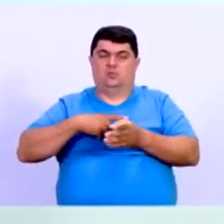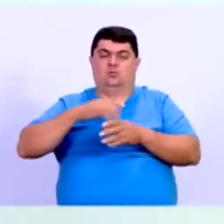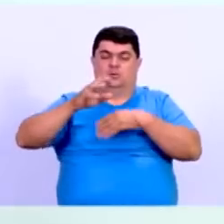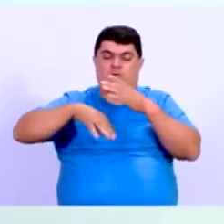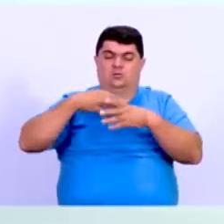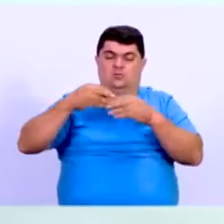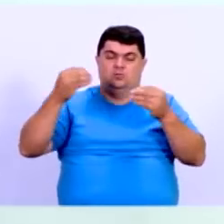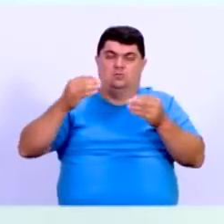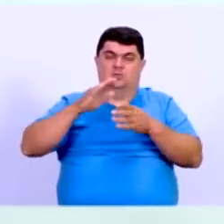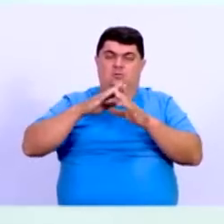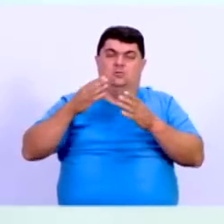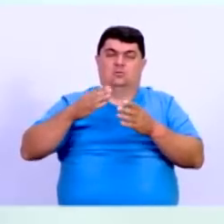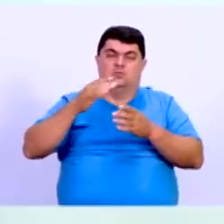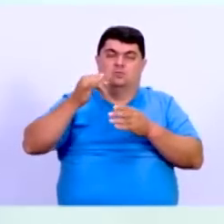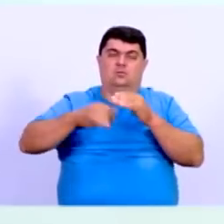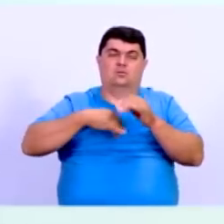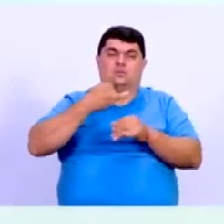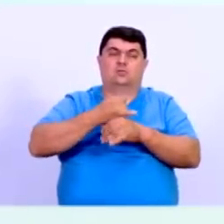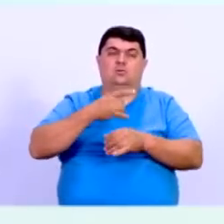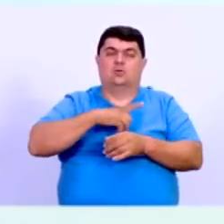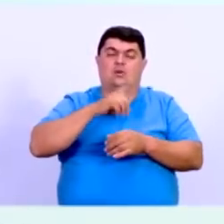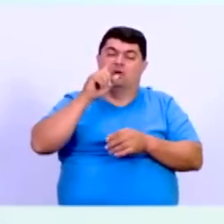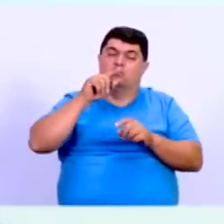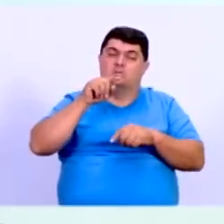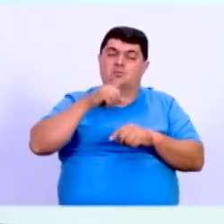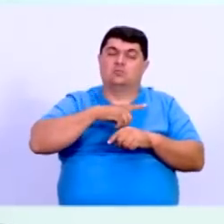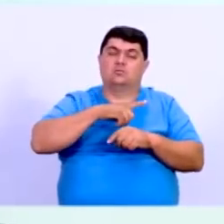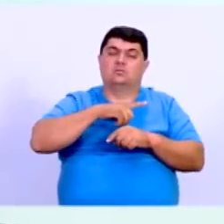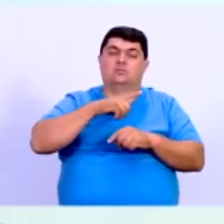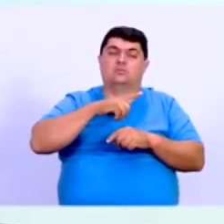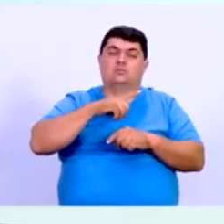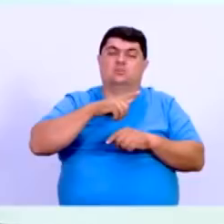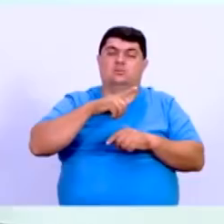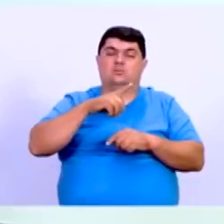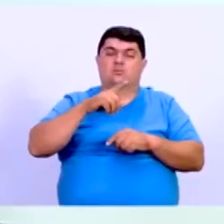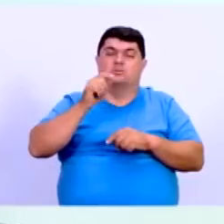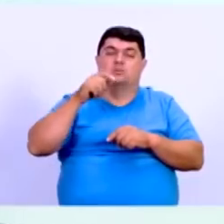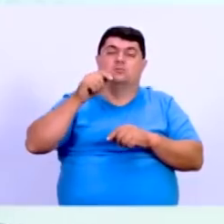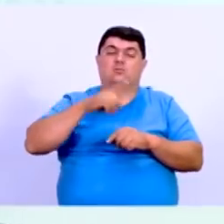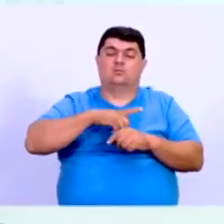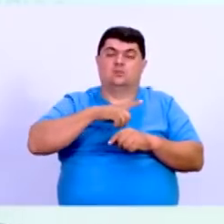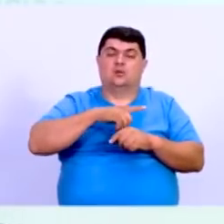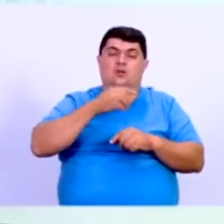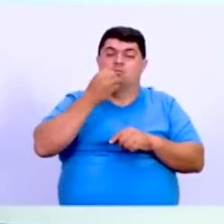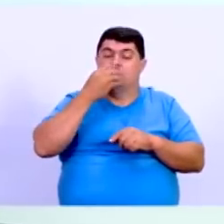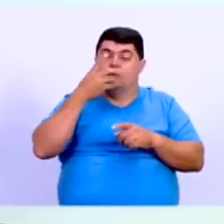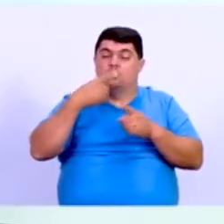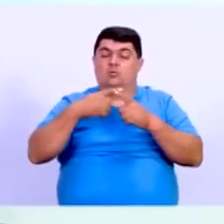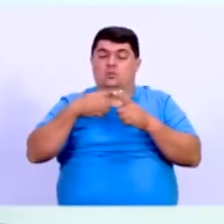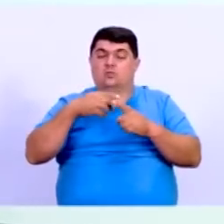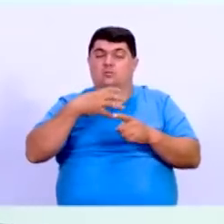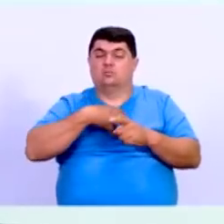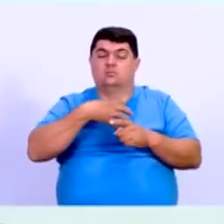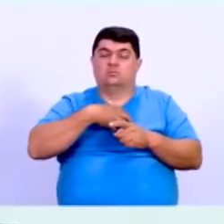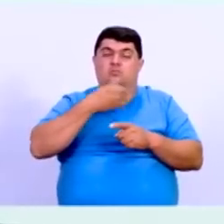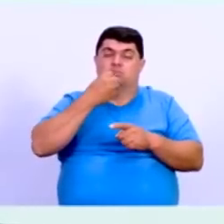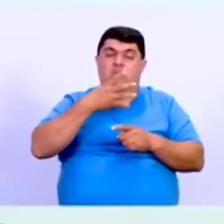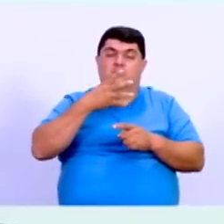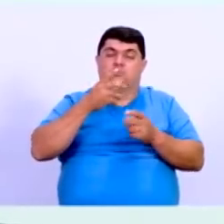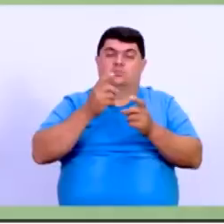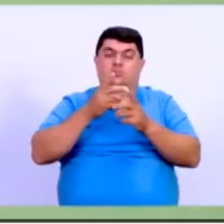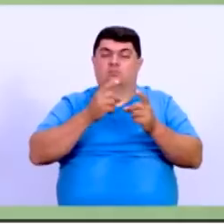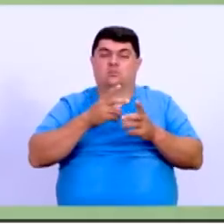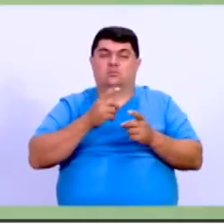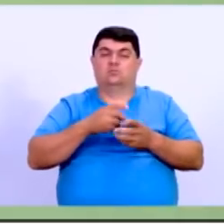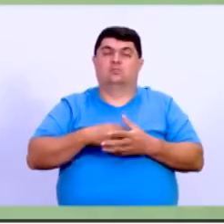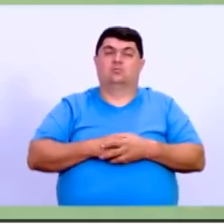pela internet. Isso tem hoje em dia e é considerado também uma vantagem de uma rede de computadores. Né? Olha só